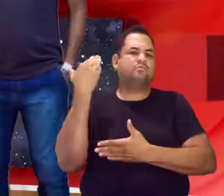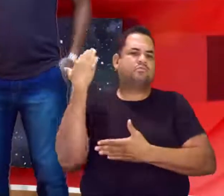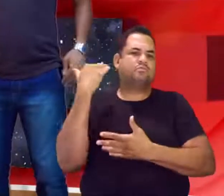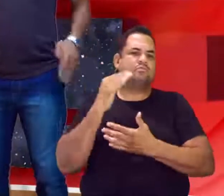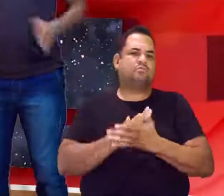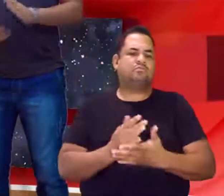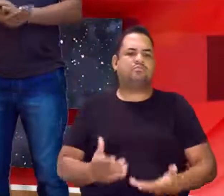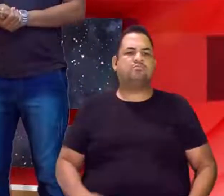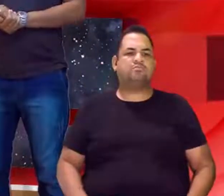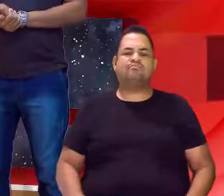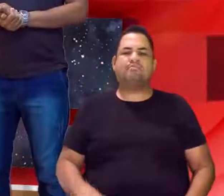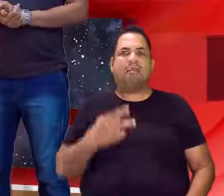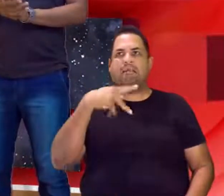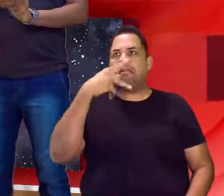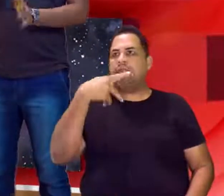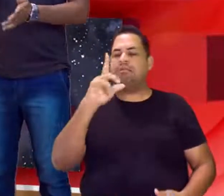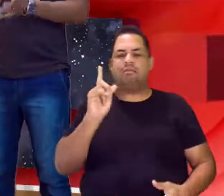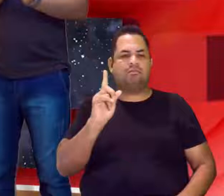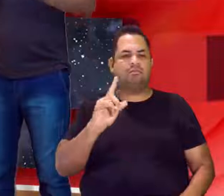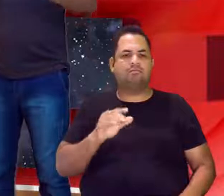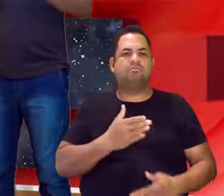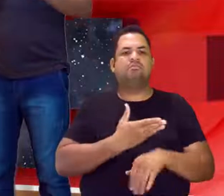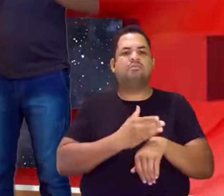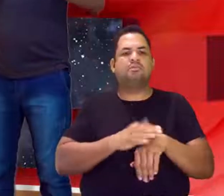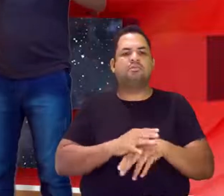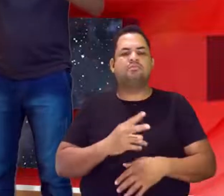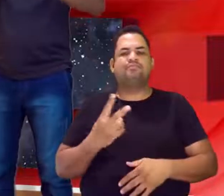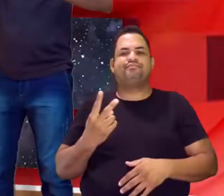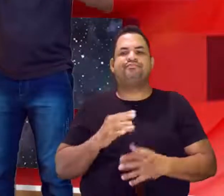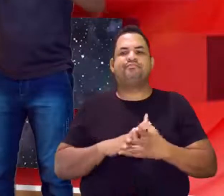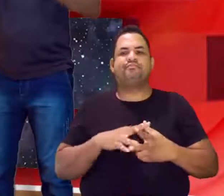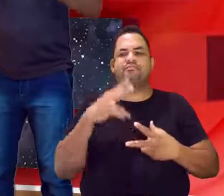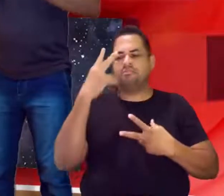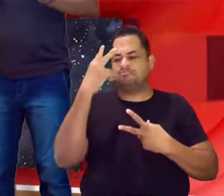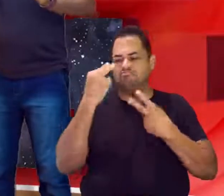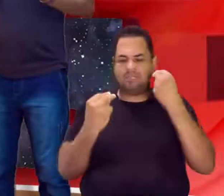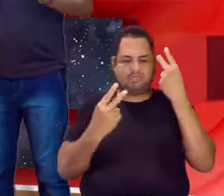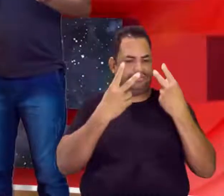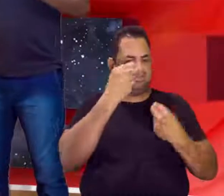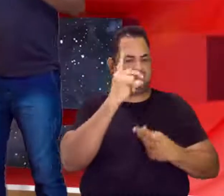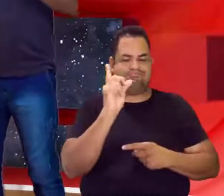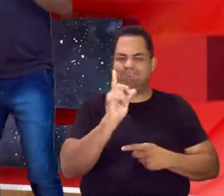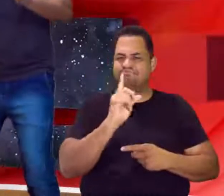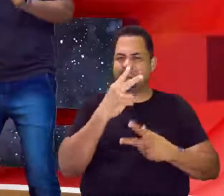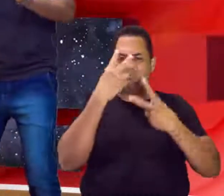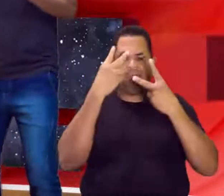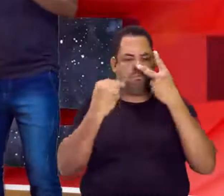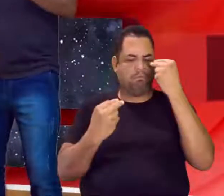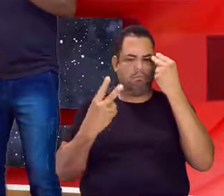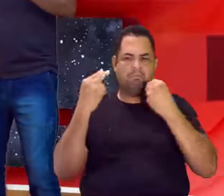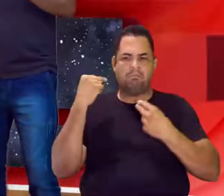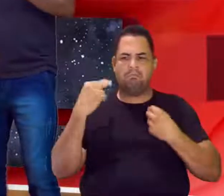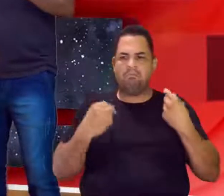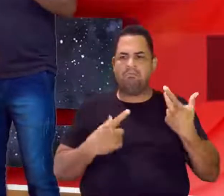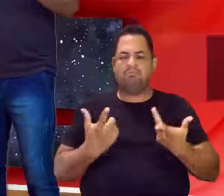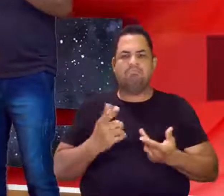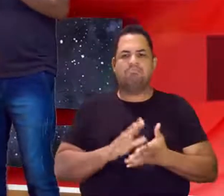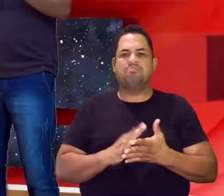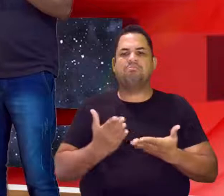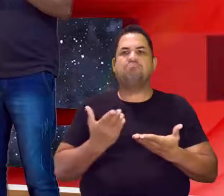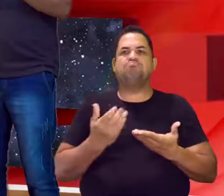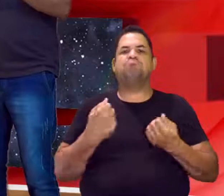adianta reclamar, é botar em prática mesmo. Segundo ponto, não se iluda. Não ache que você vai